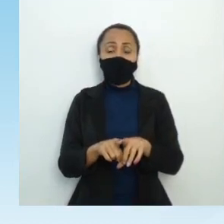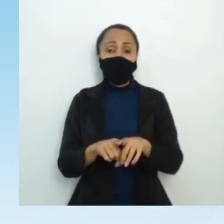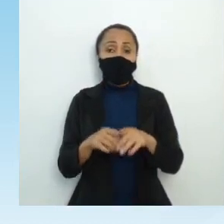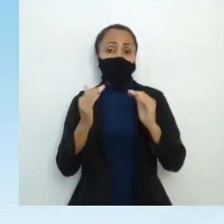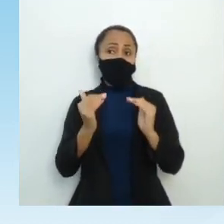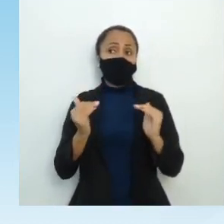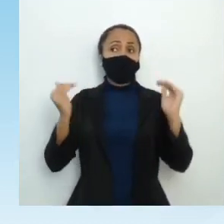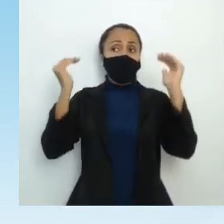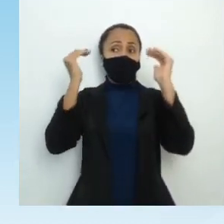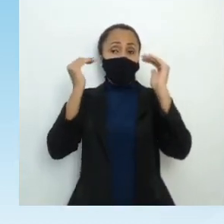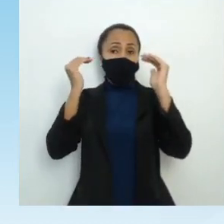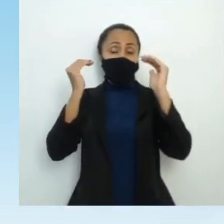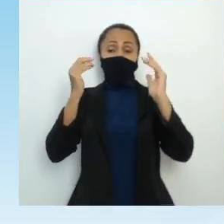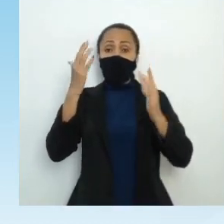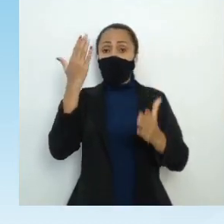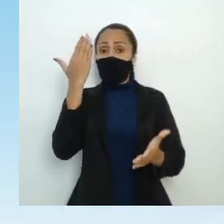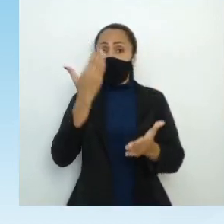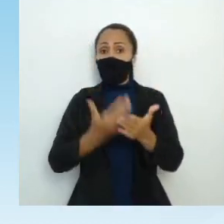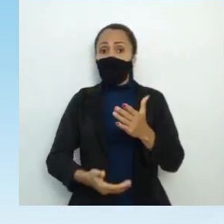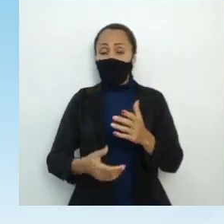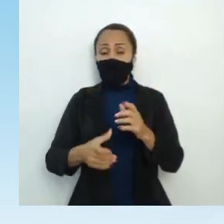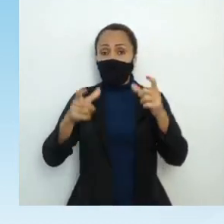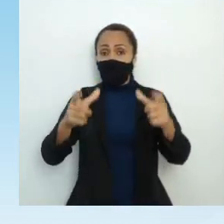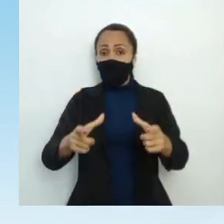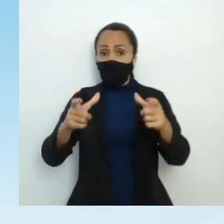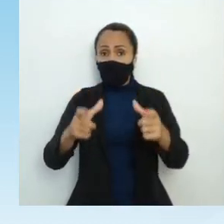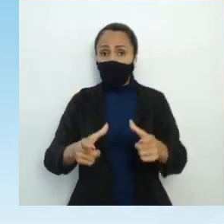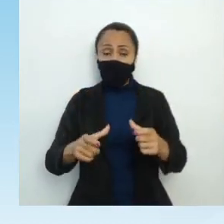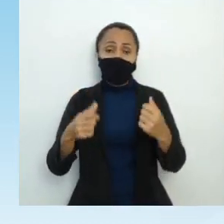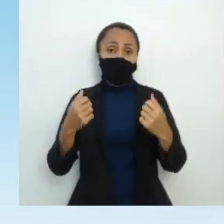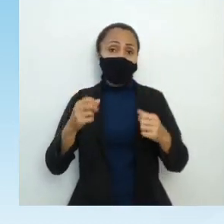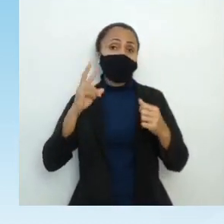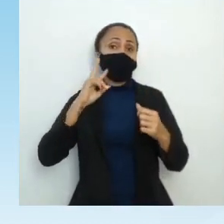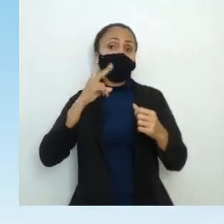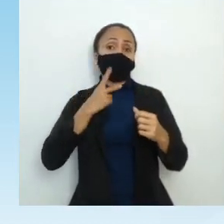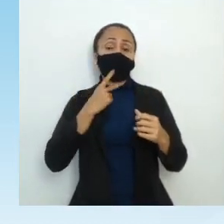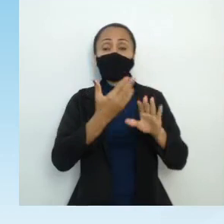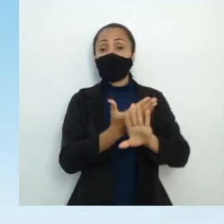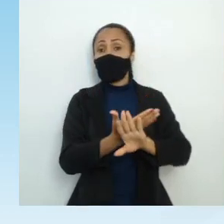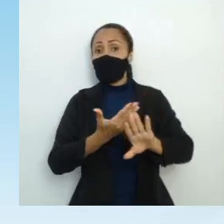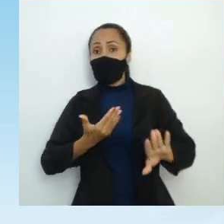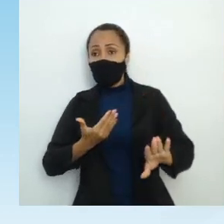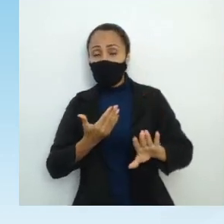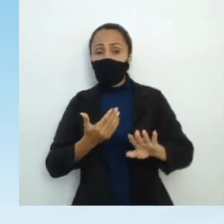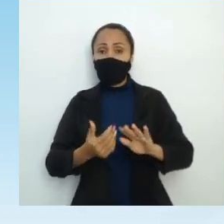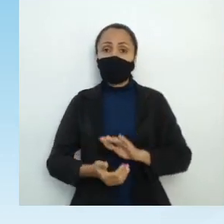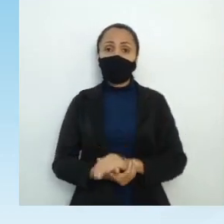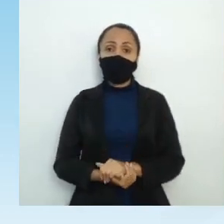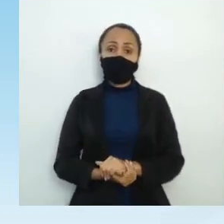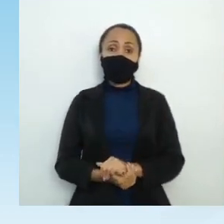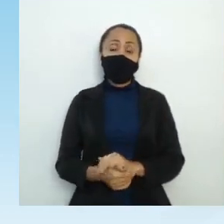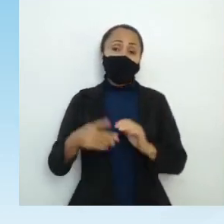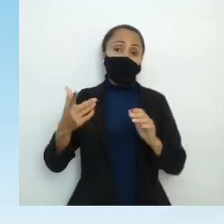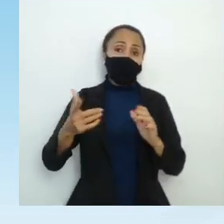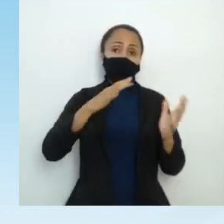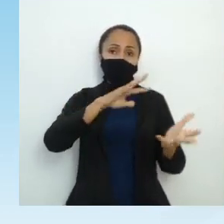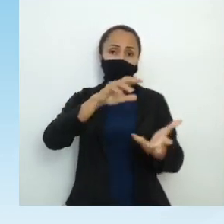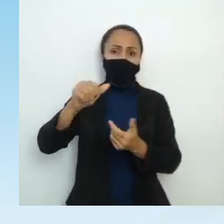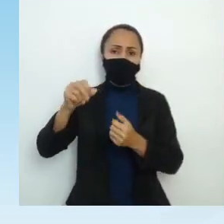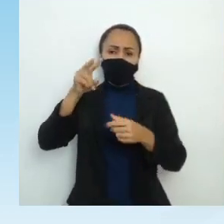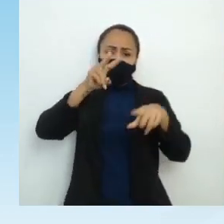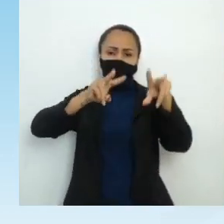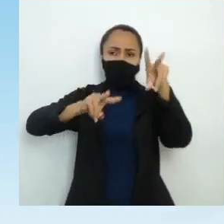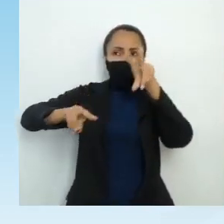instante que ela perde essa colônia e tem que reconhecer essa independência, ela acaba sendo, né, para o mundo como um todo vista, né,